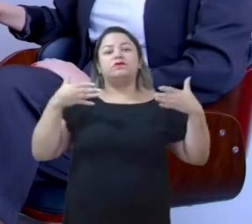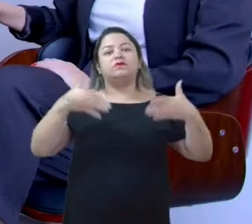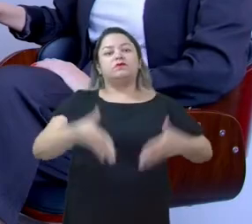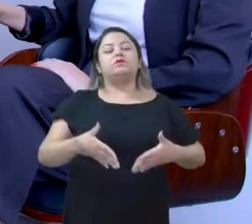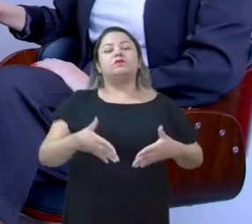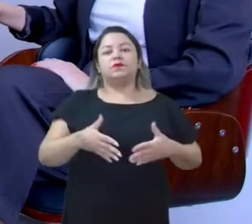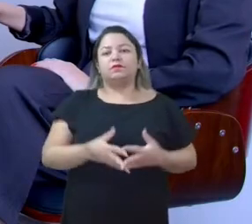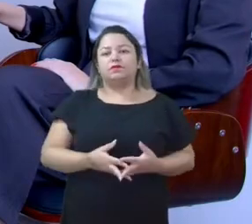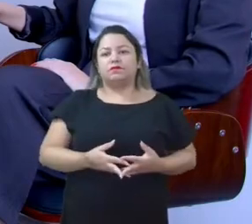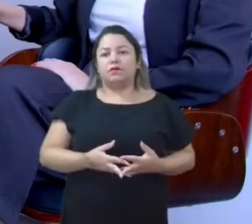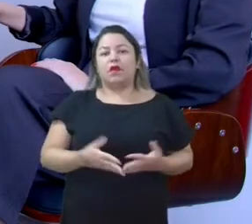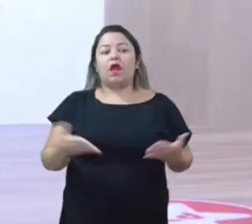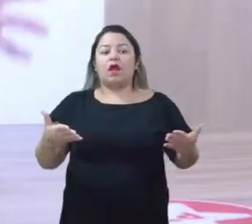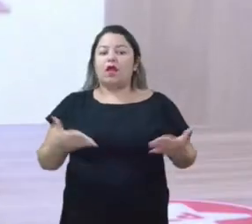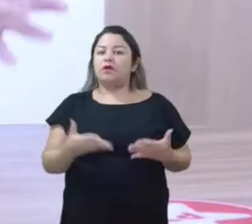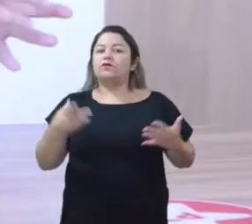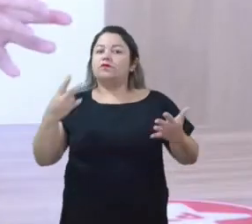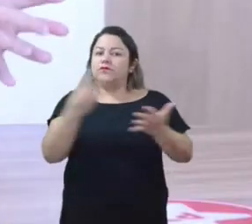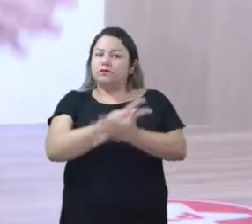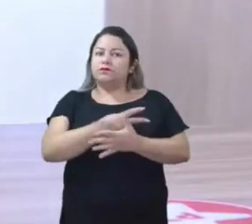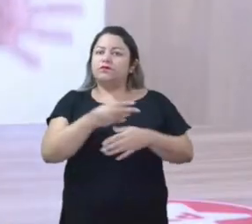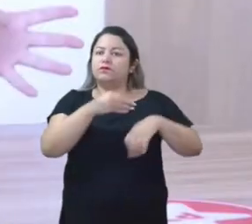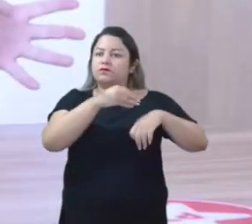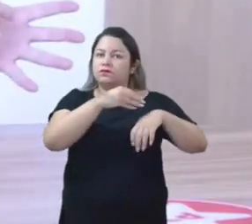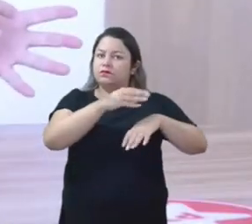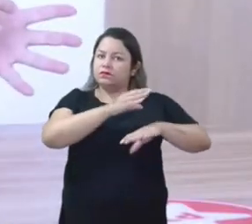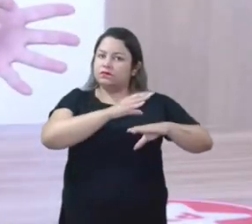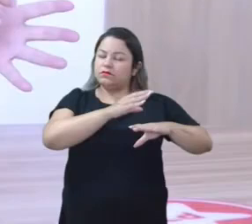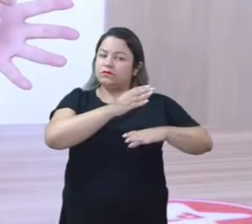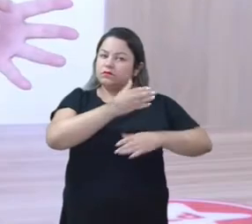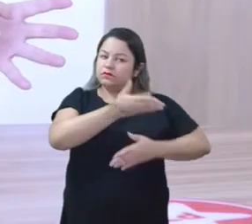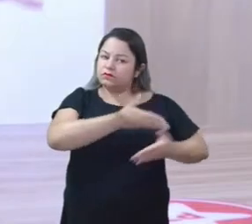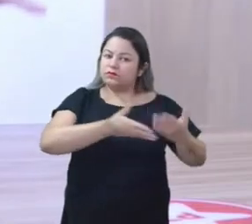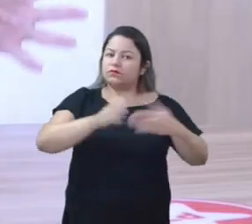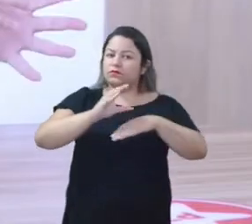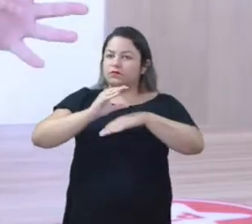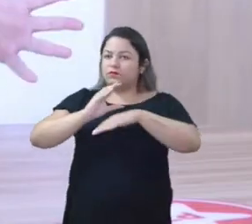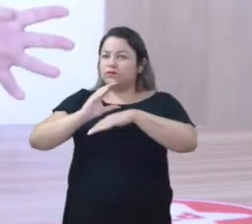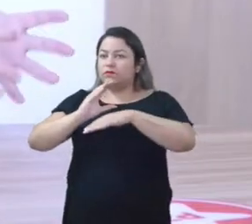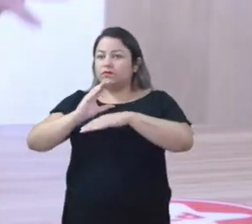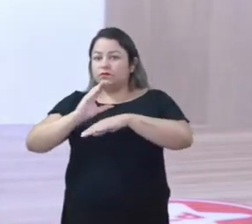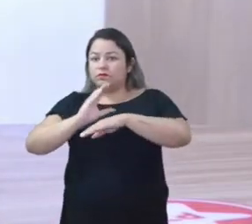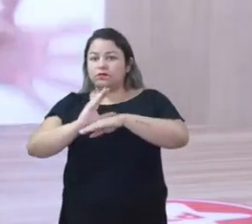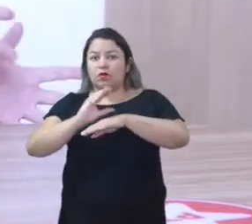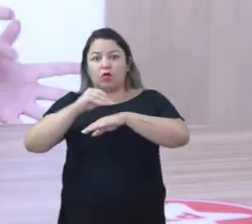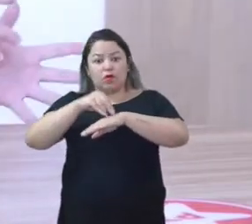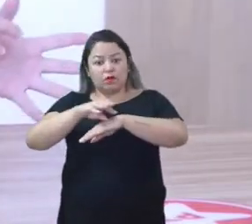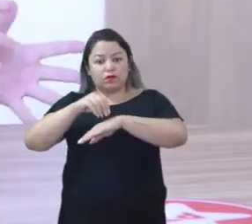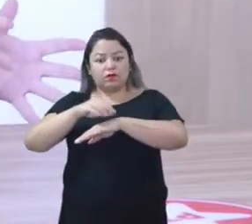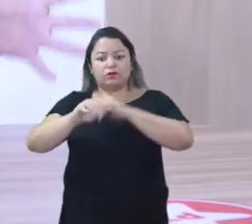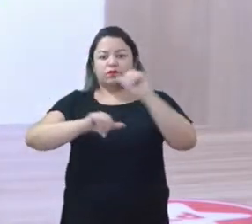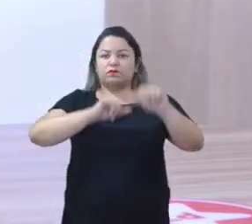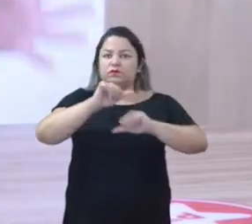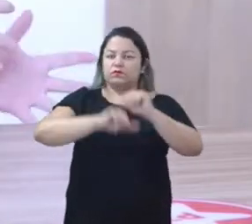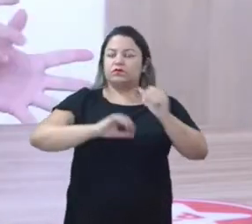ganho? Chegou a hora de compartilhar esses ganhos de pesquisas, de